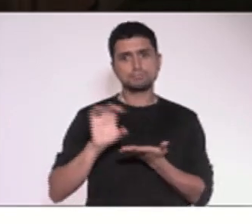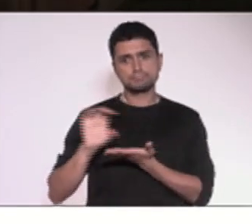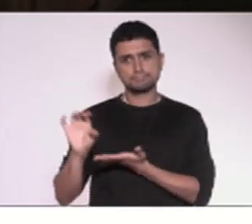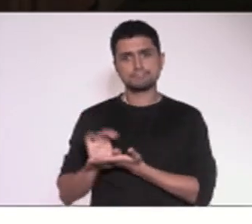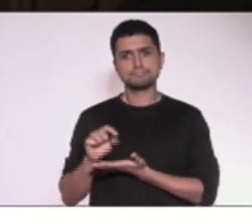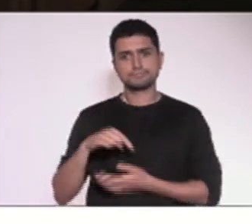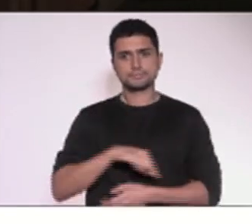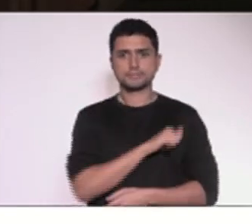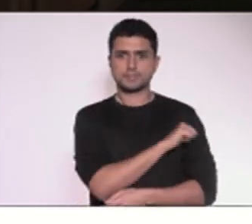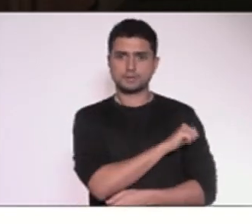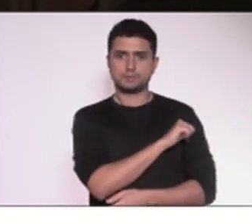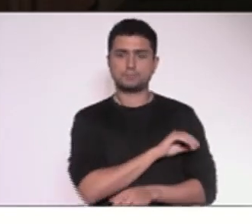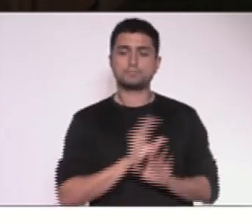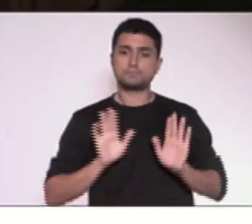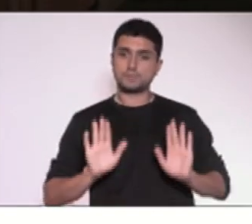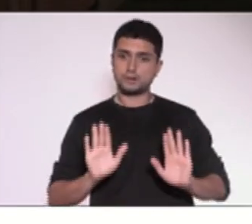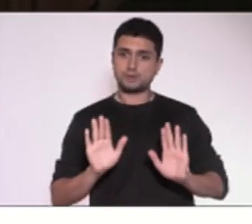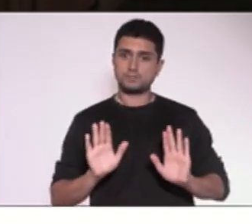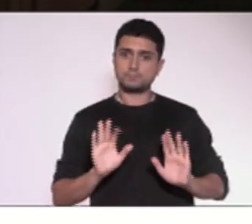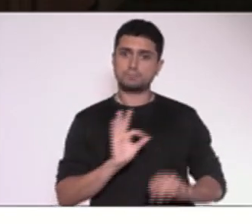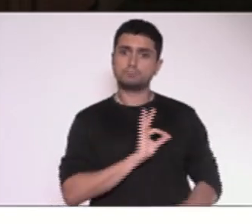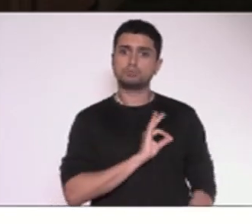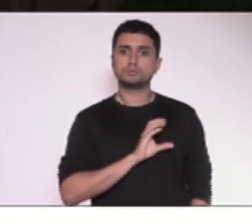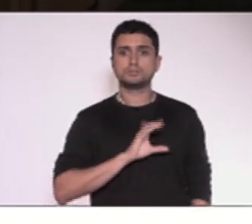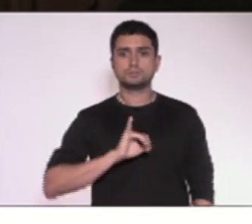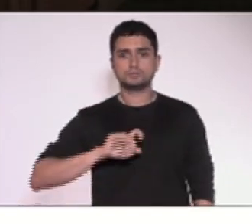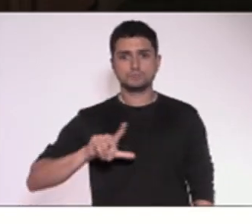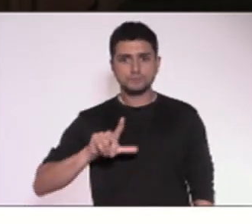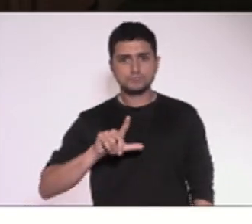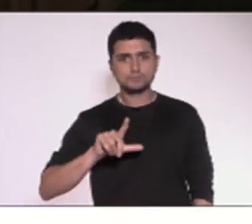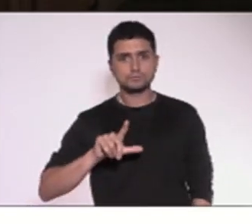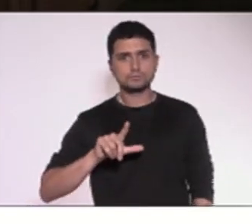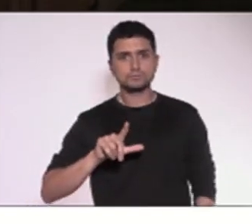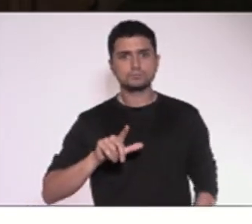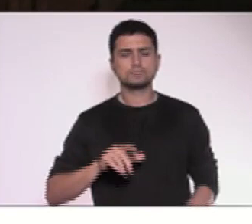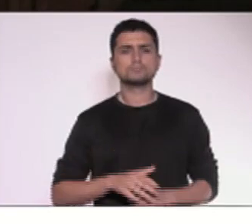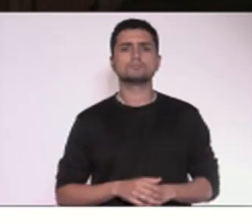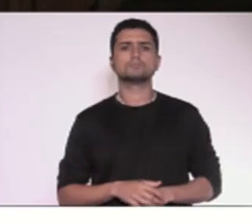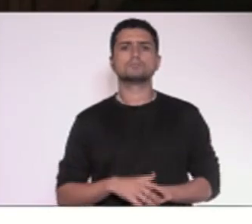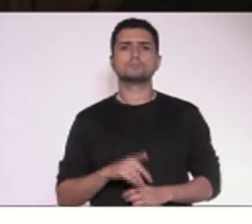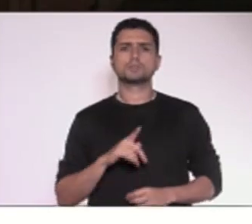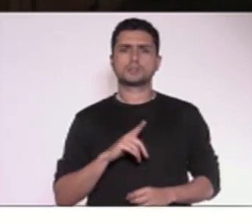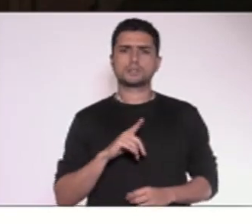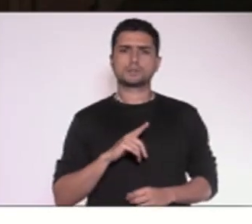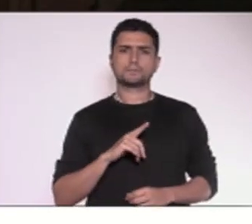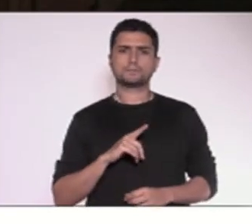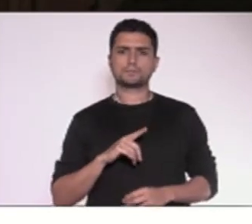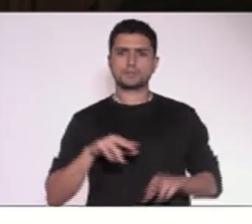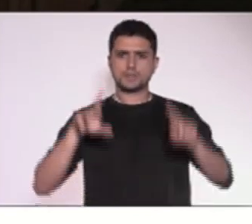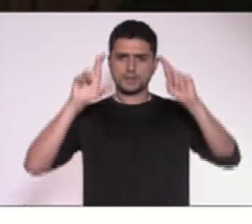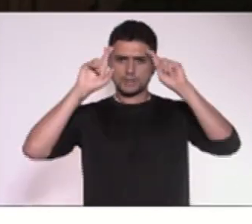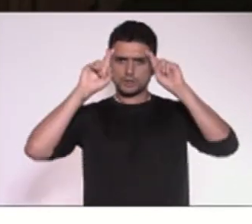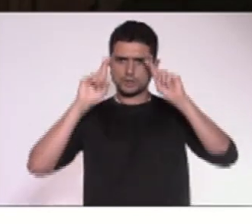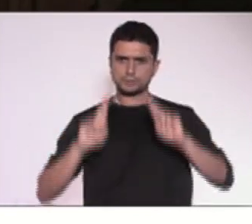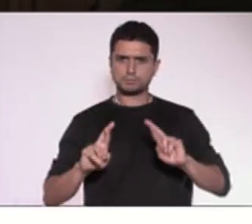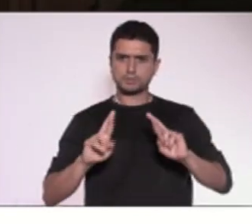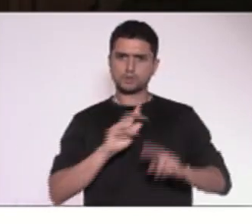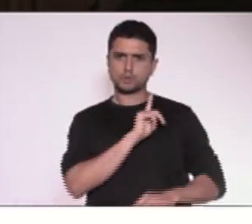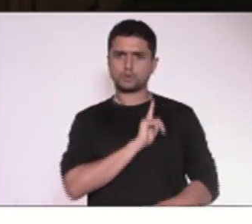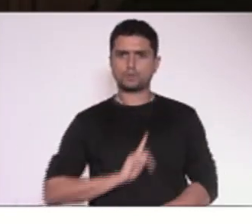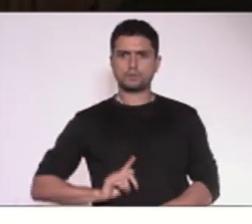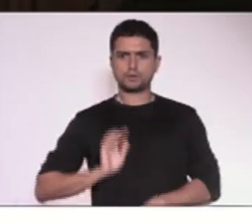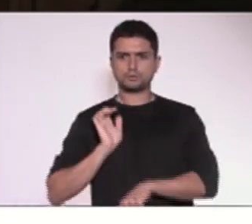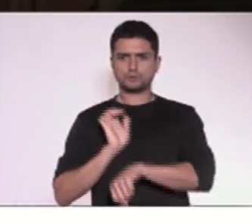Mas a Polícia Civil, pelo respeito que o governo do Estado